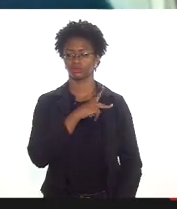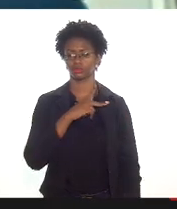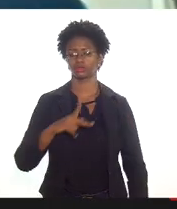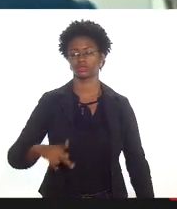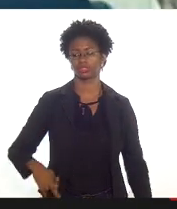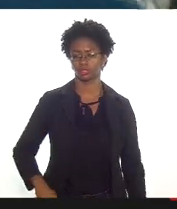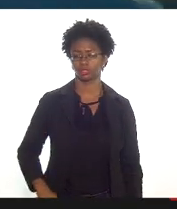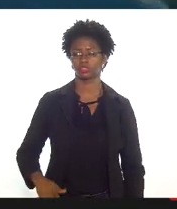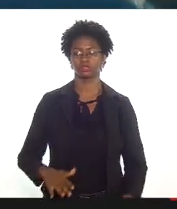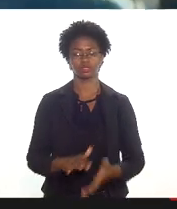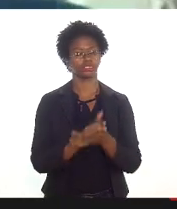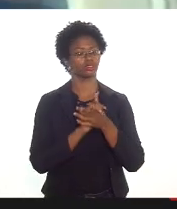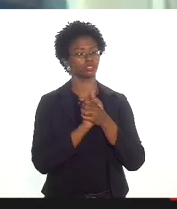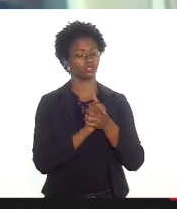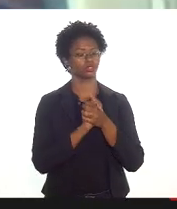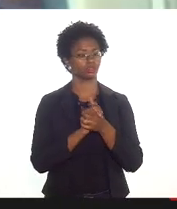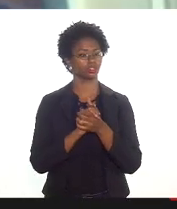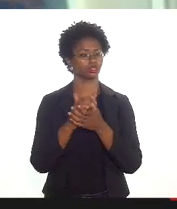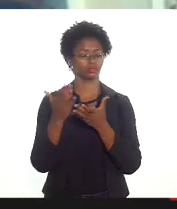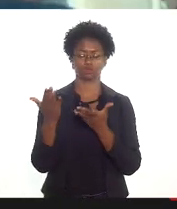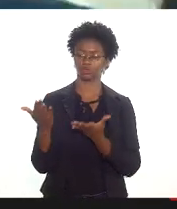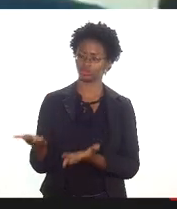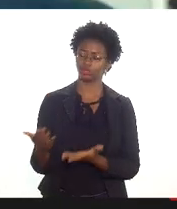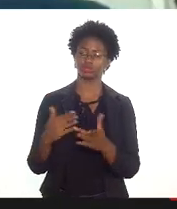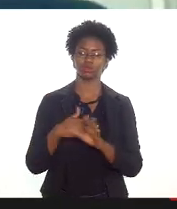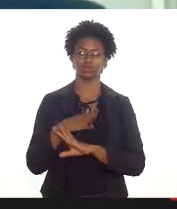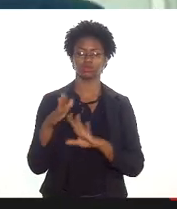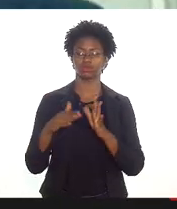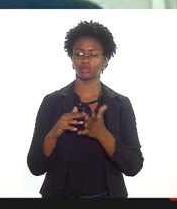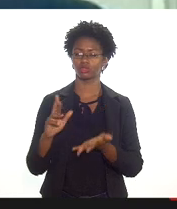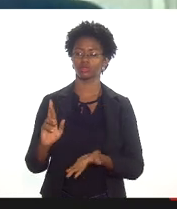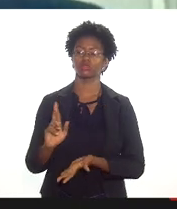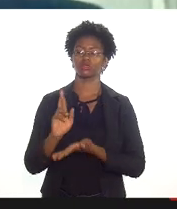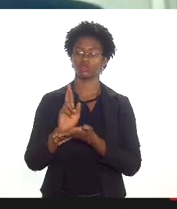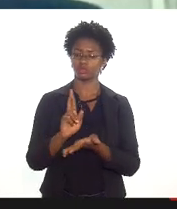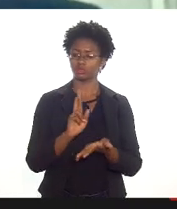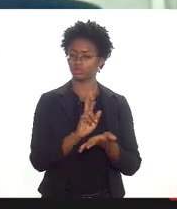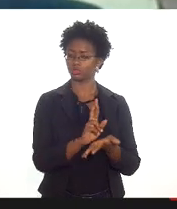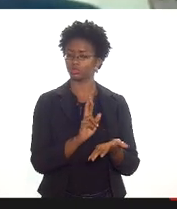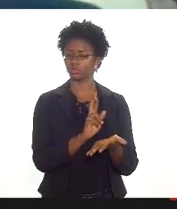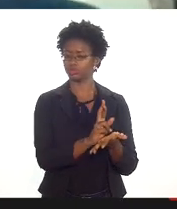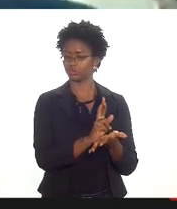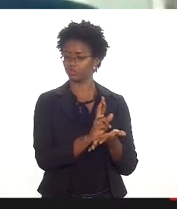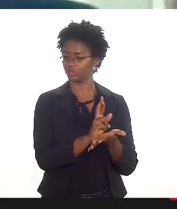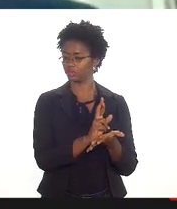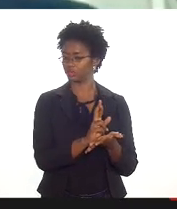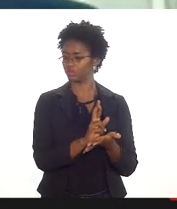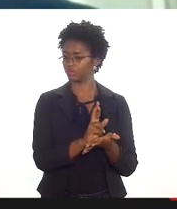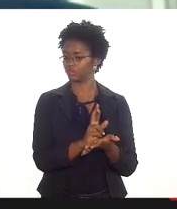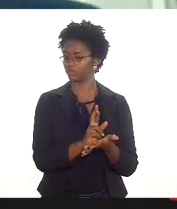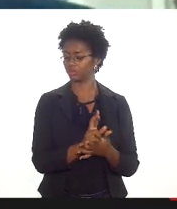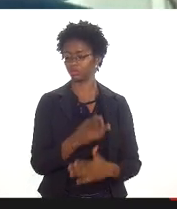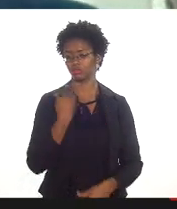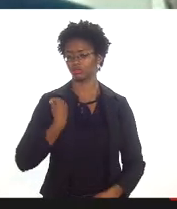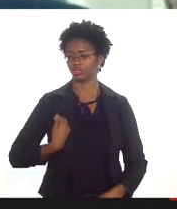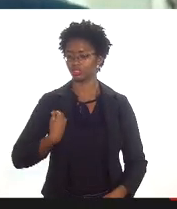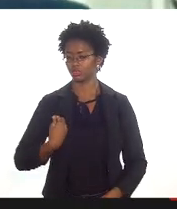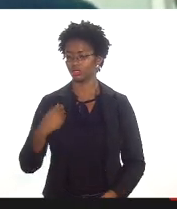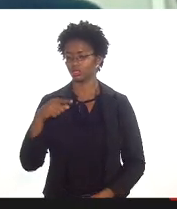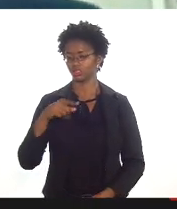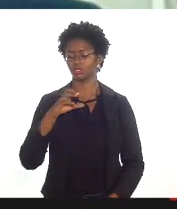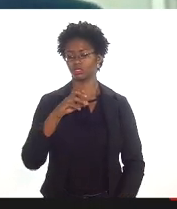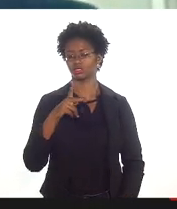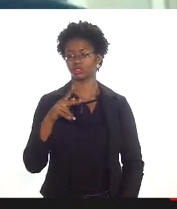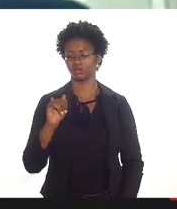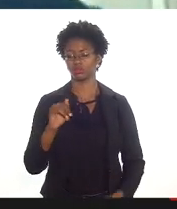queria saudar a Vossa Excelência, todos os representantes que aqui se fazem presente nessa CPI, saúdo